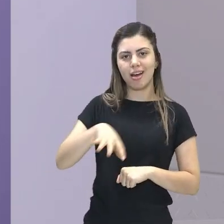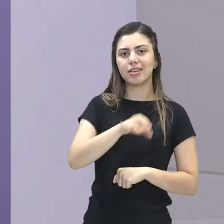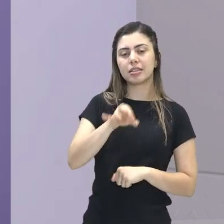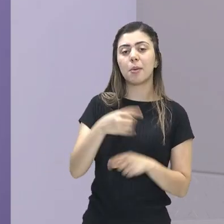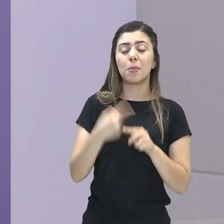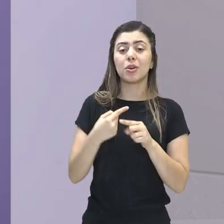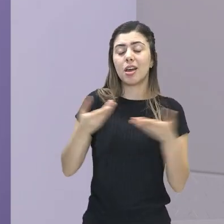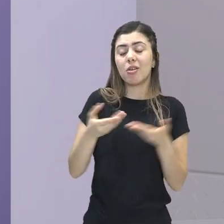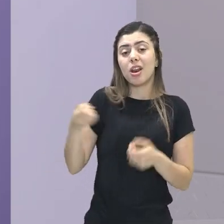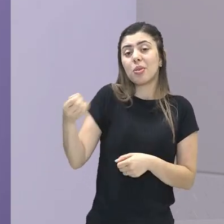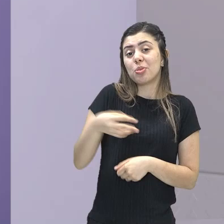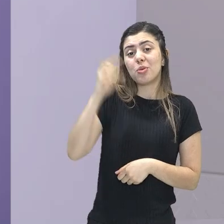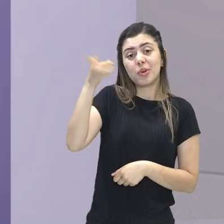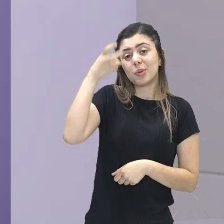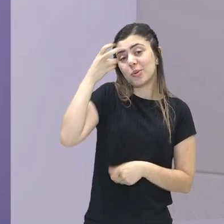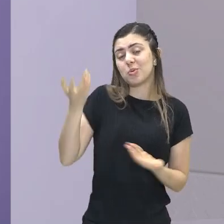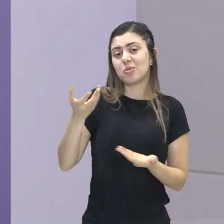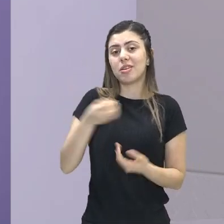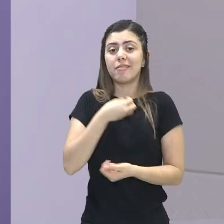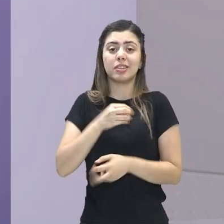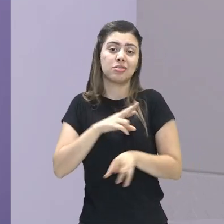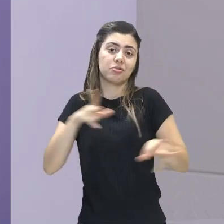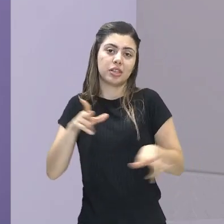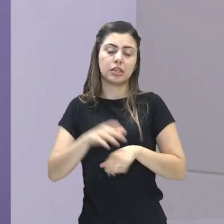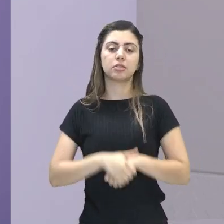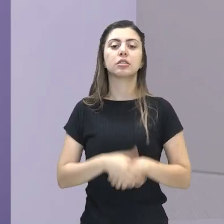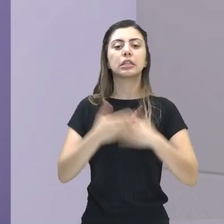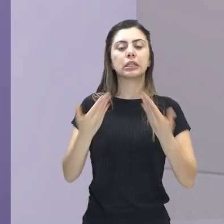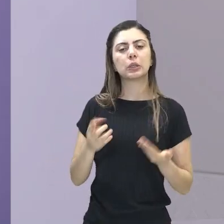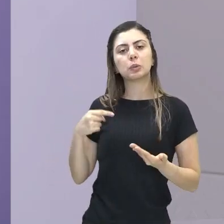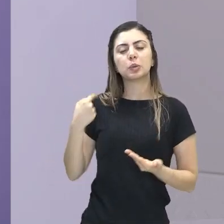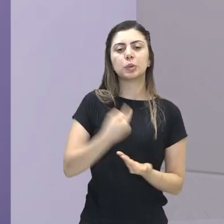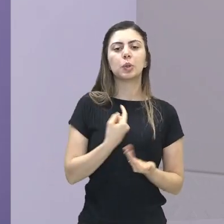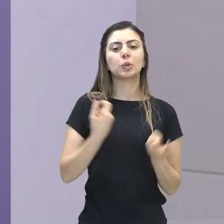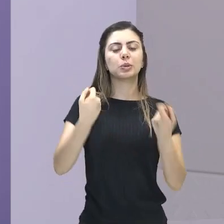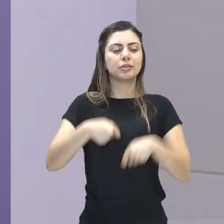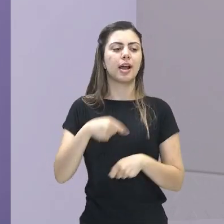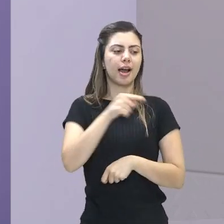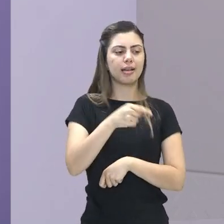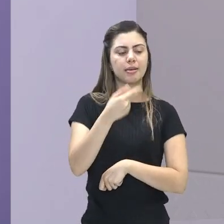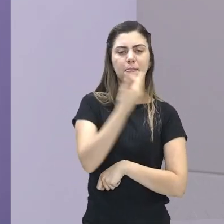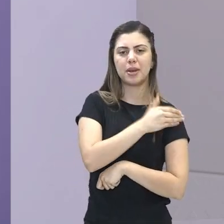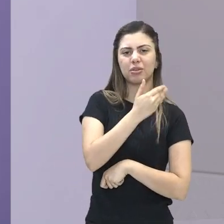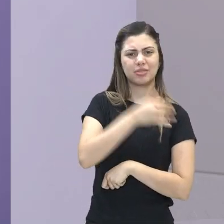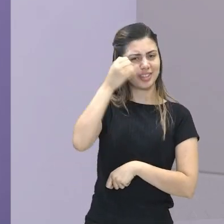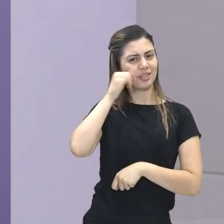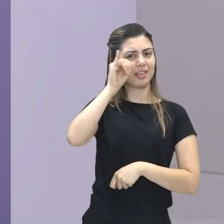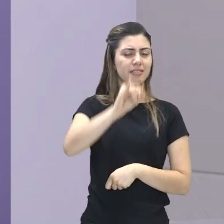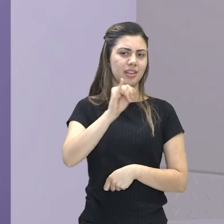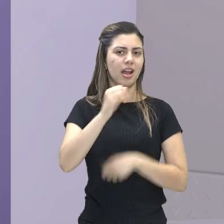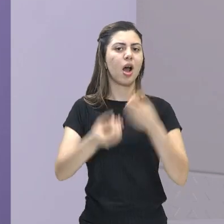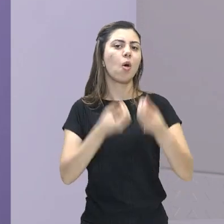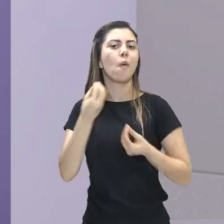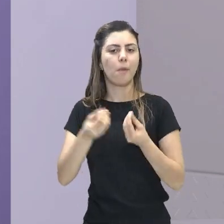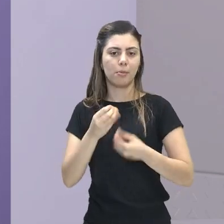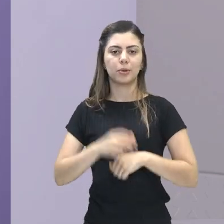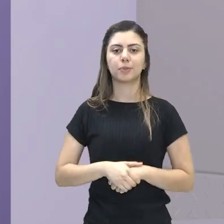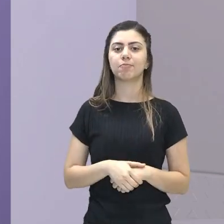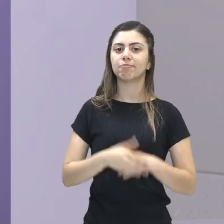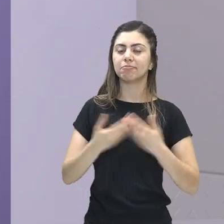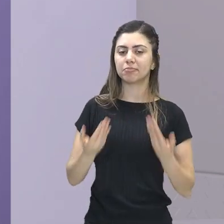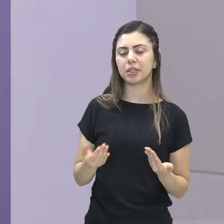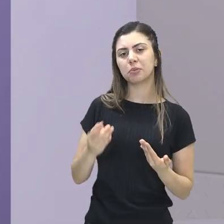nova cultura. A melhor prática para combater essa intolerância com estrangeiros, que nós chamamos